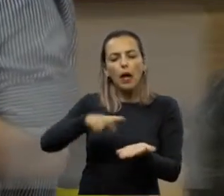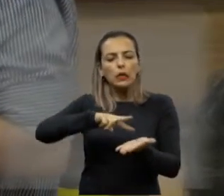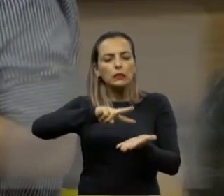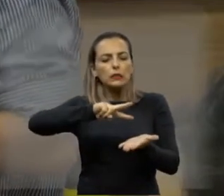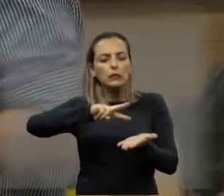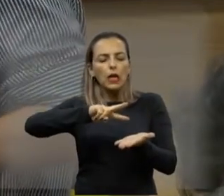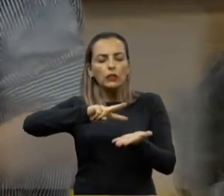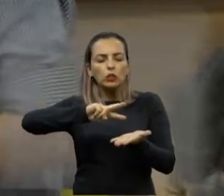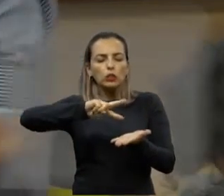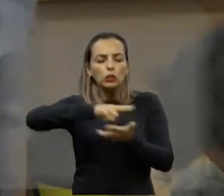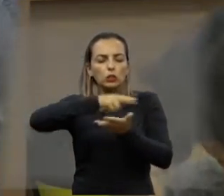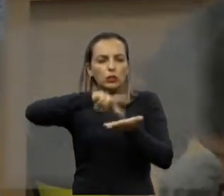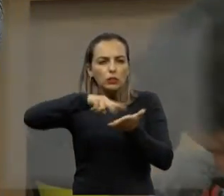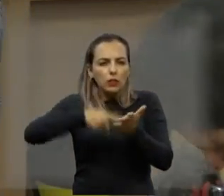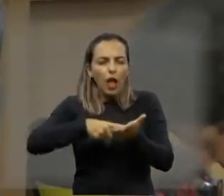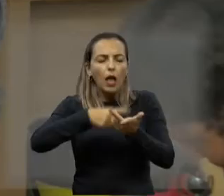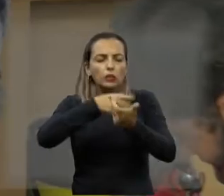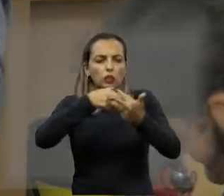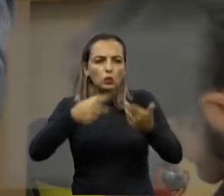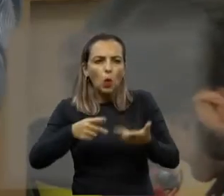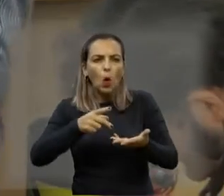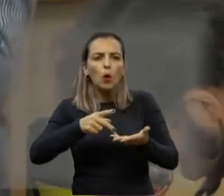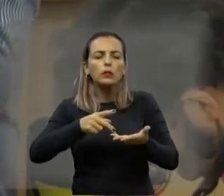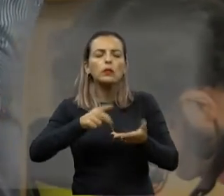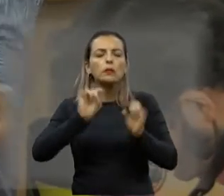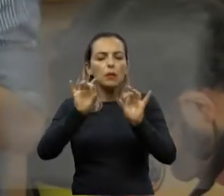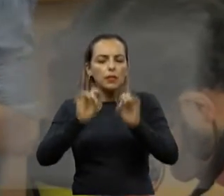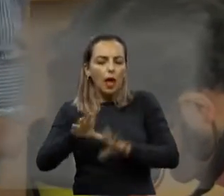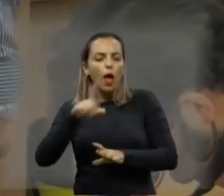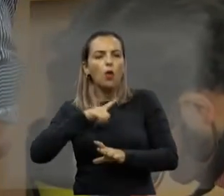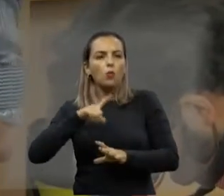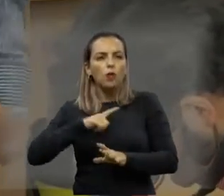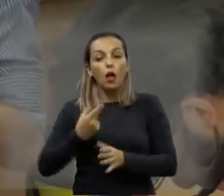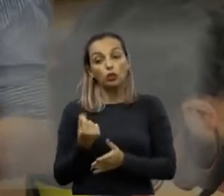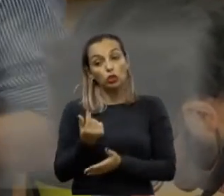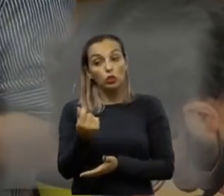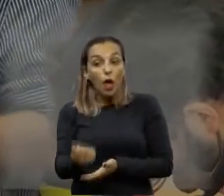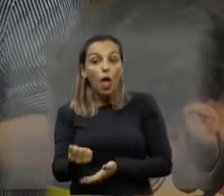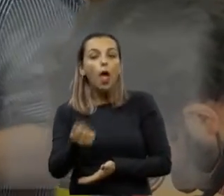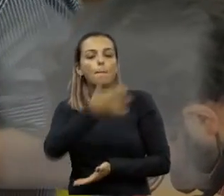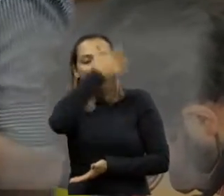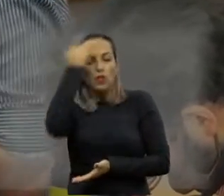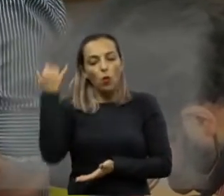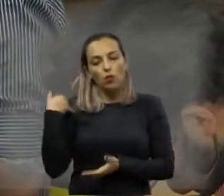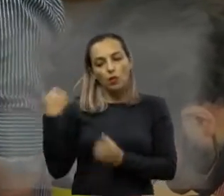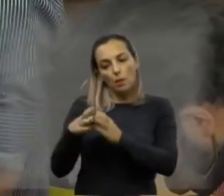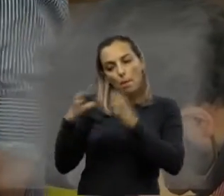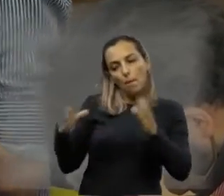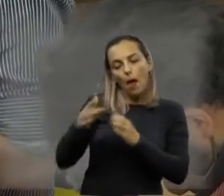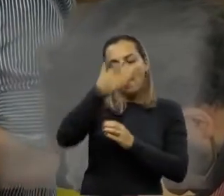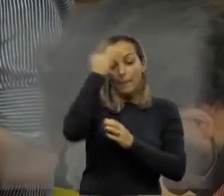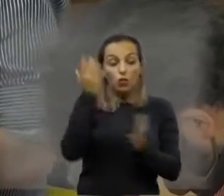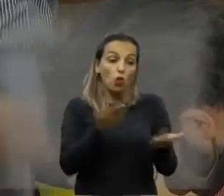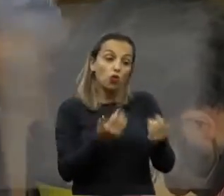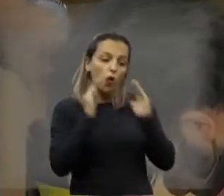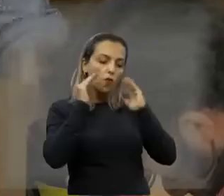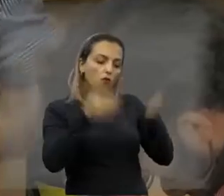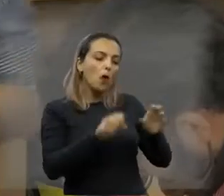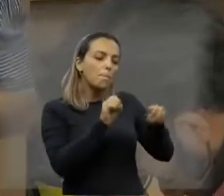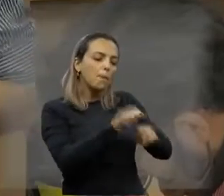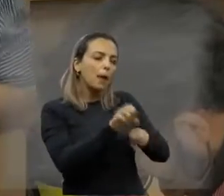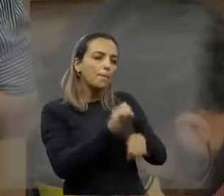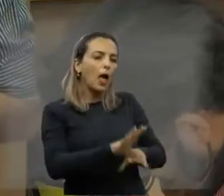singularidades então uma parte tá mais preocupada com a questão do emprego da renda pessoal um pouco mais velho pessoal pouco mais novo tá aí mais de cada questão da educação